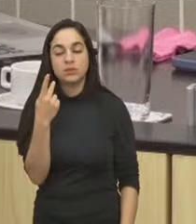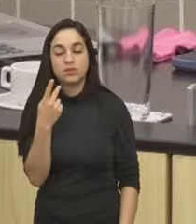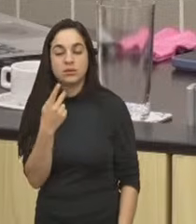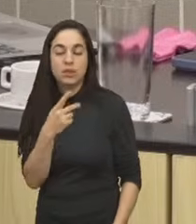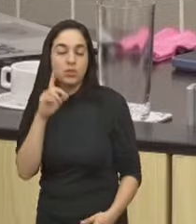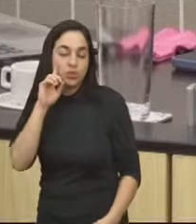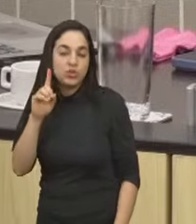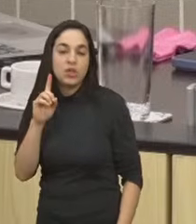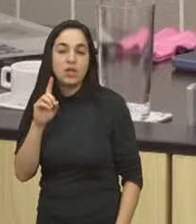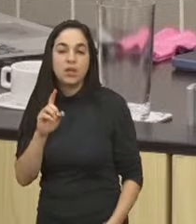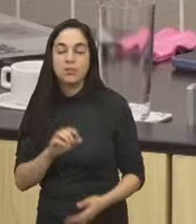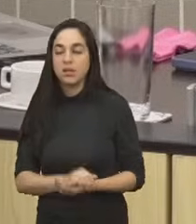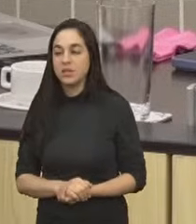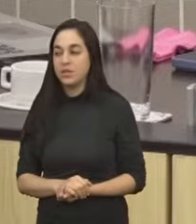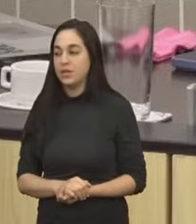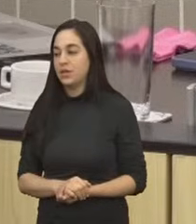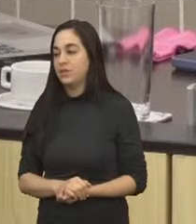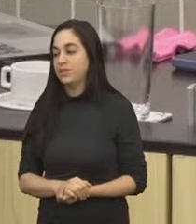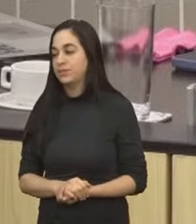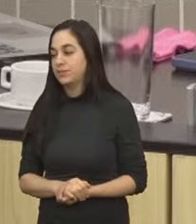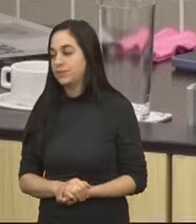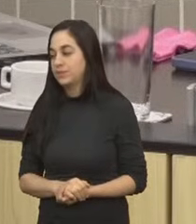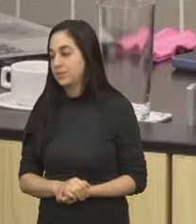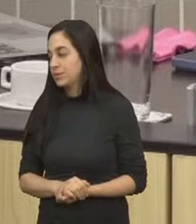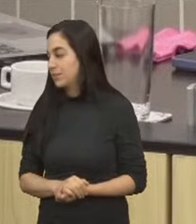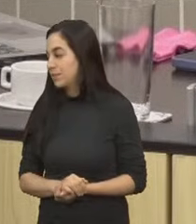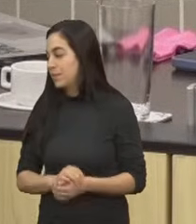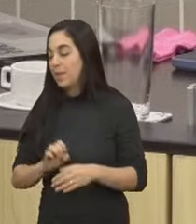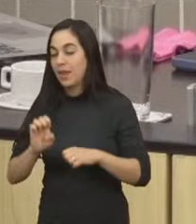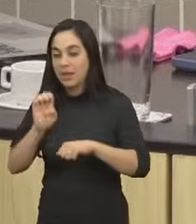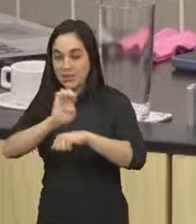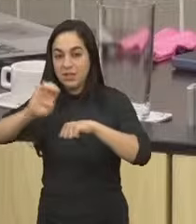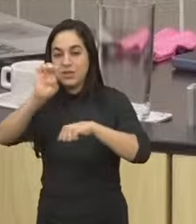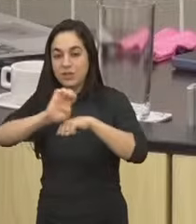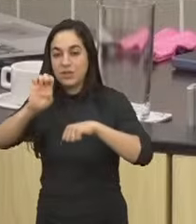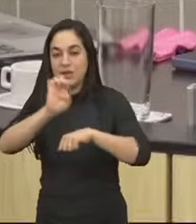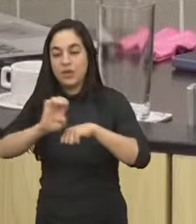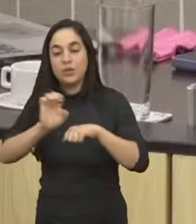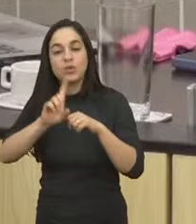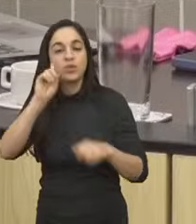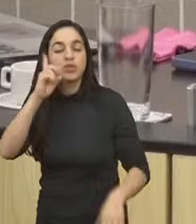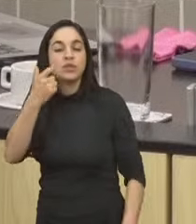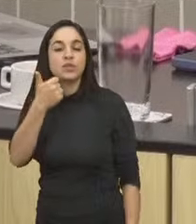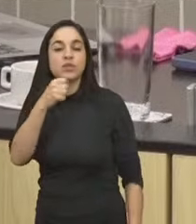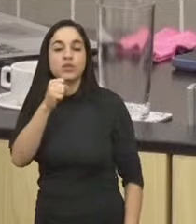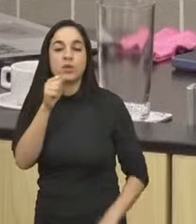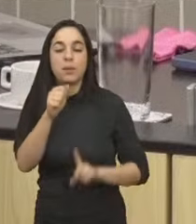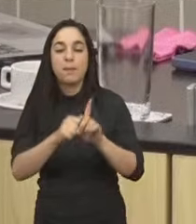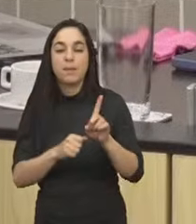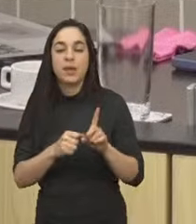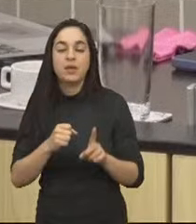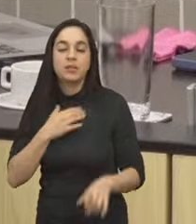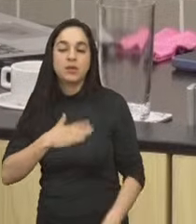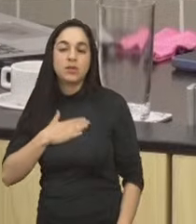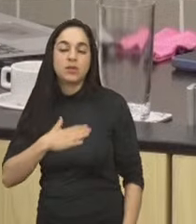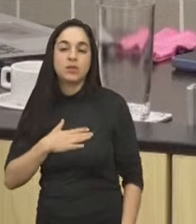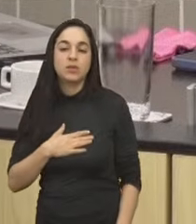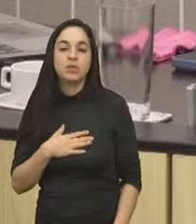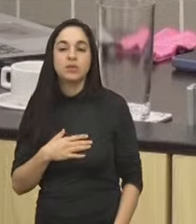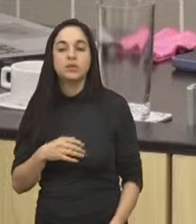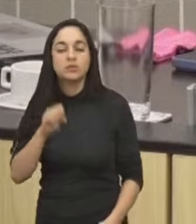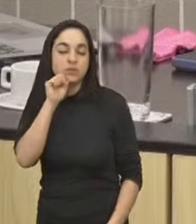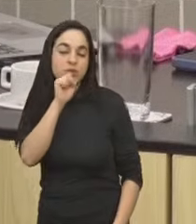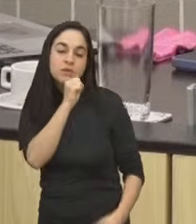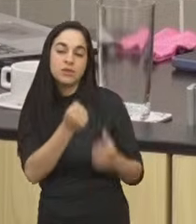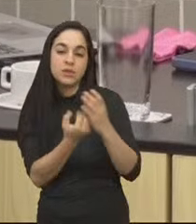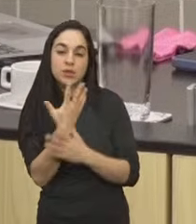Estagiário, comemorado em 18 de agosto. Autoria, Silfarne, Cidade de Salvador. Moção 701,